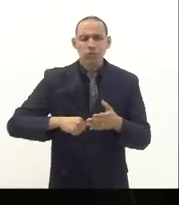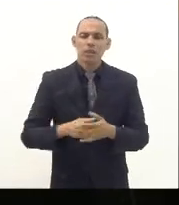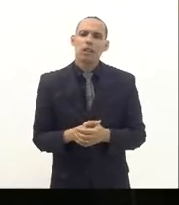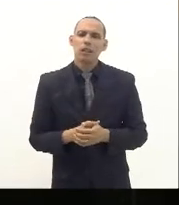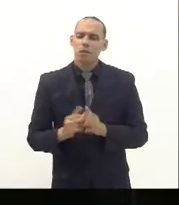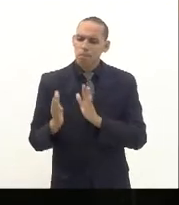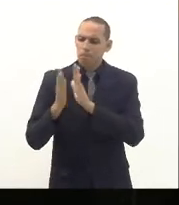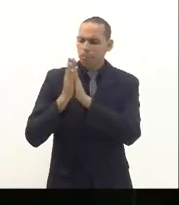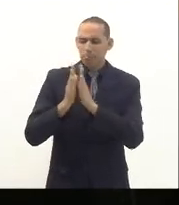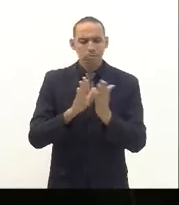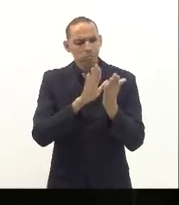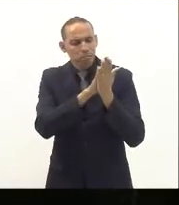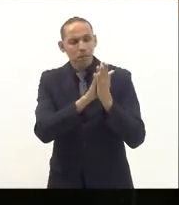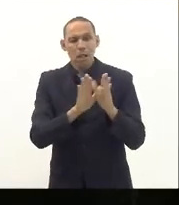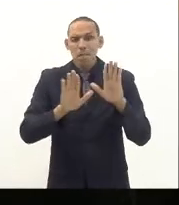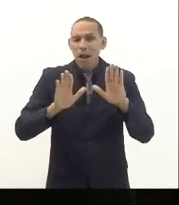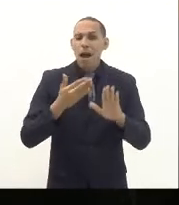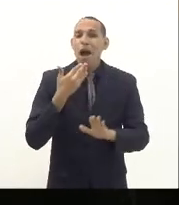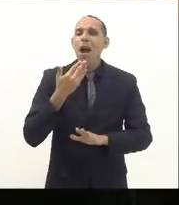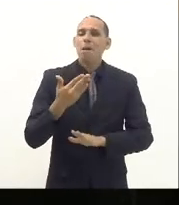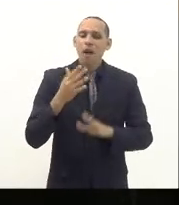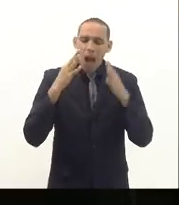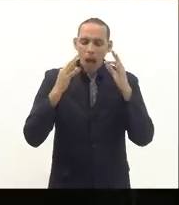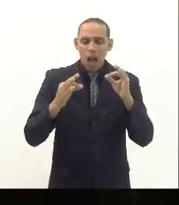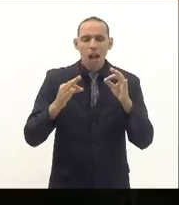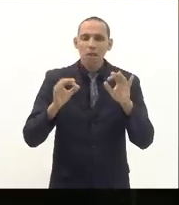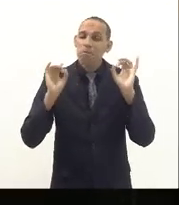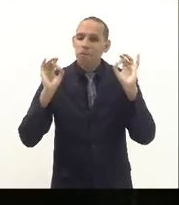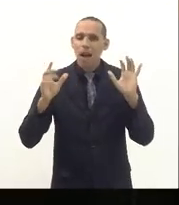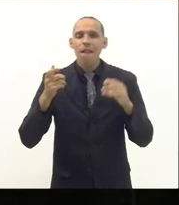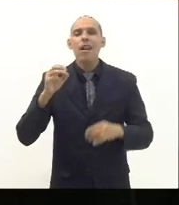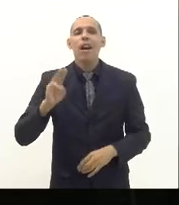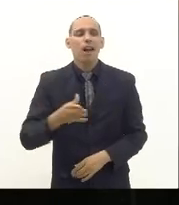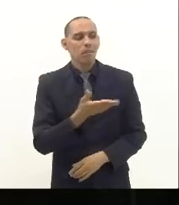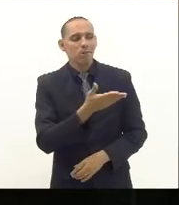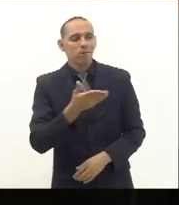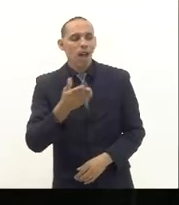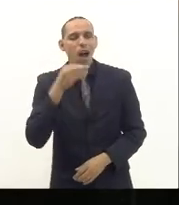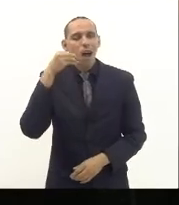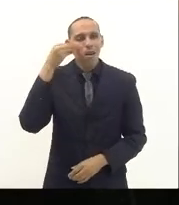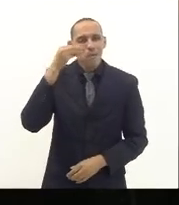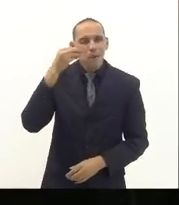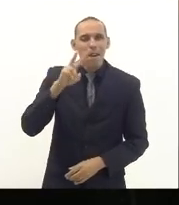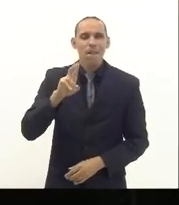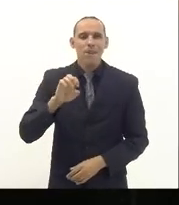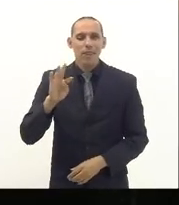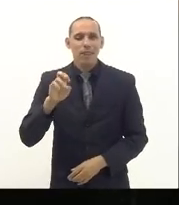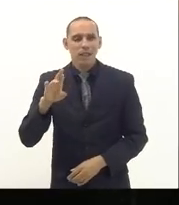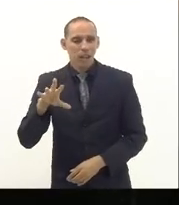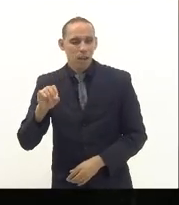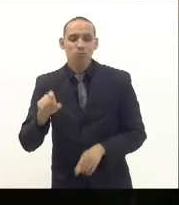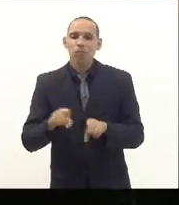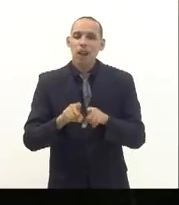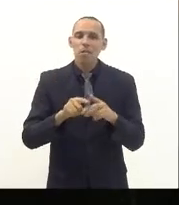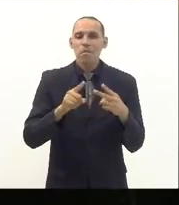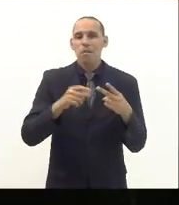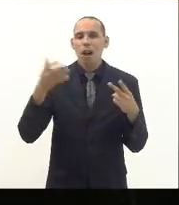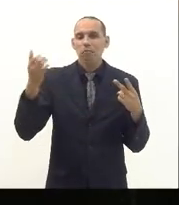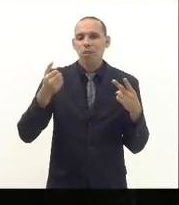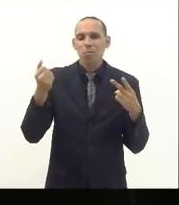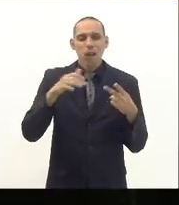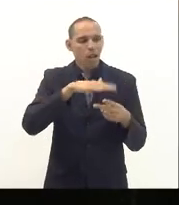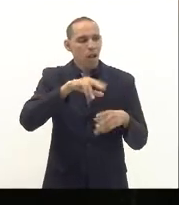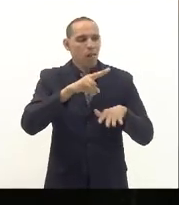E pedimos sempre uma atenção especial aos nossos veteranos as nossas pensionistas e por